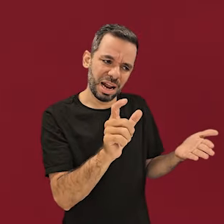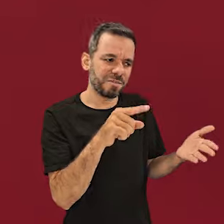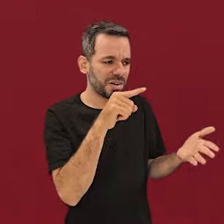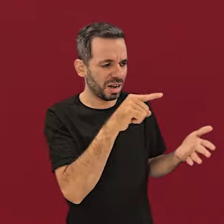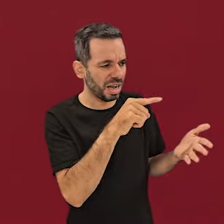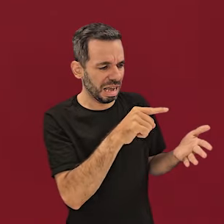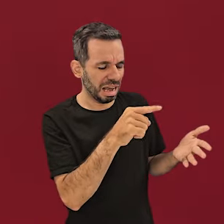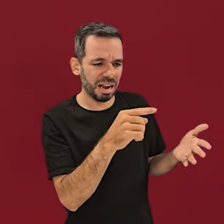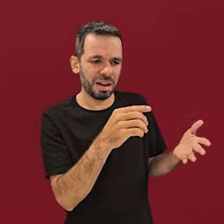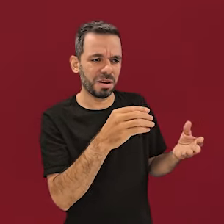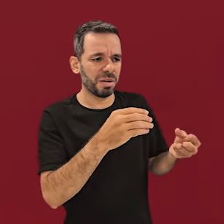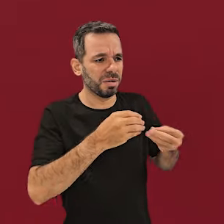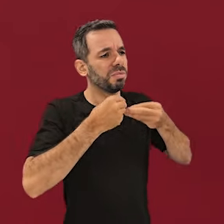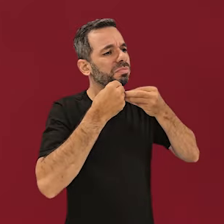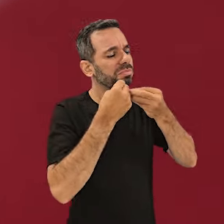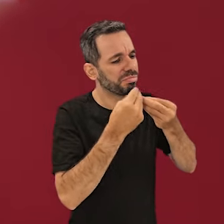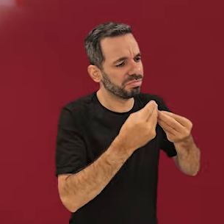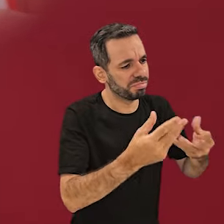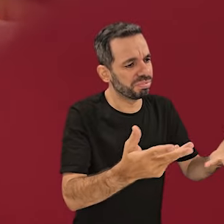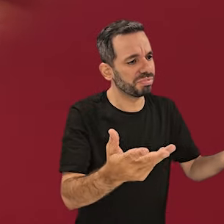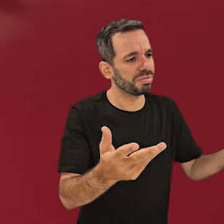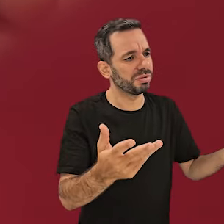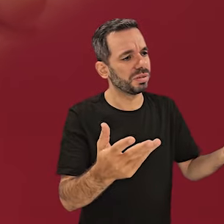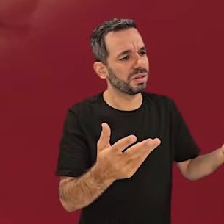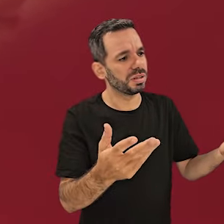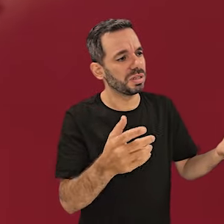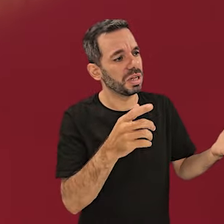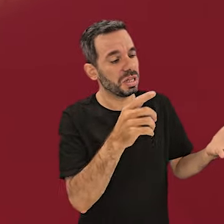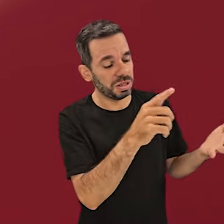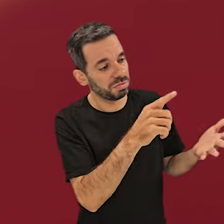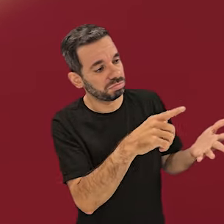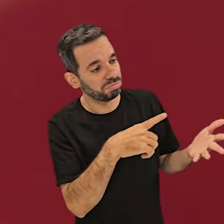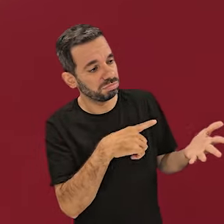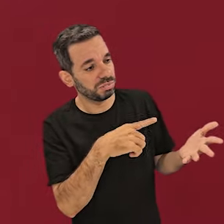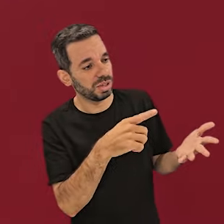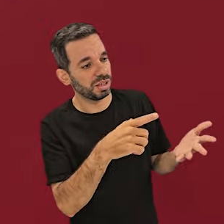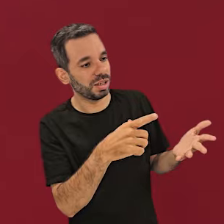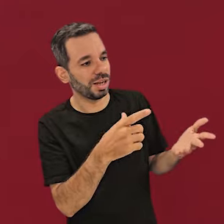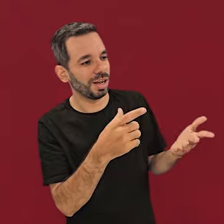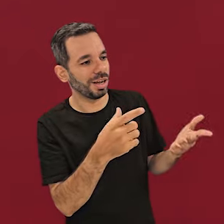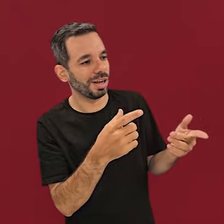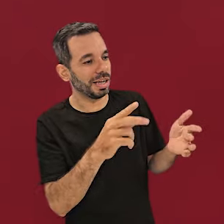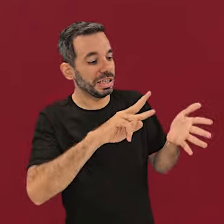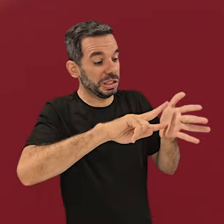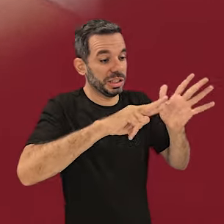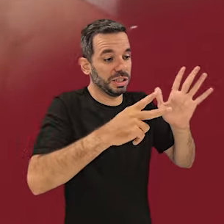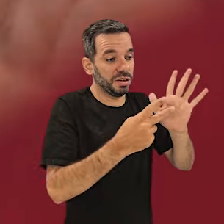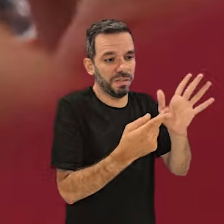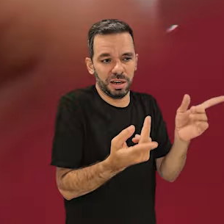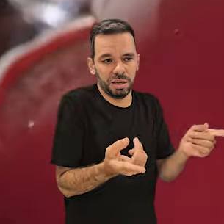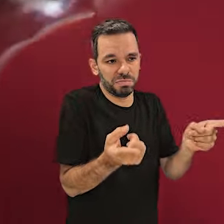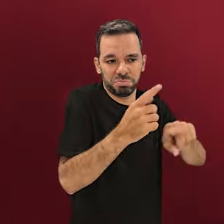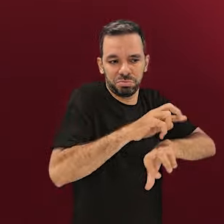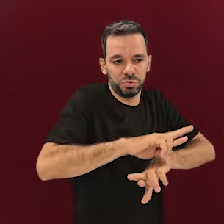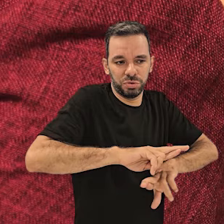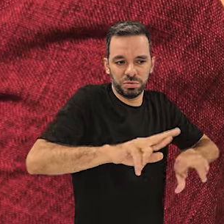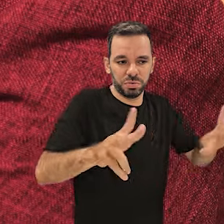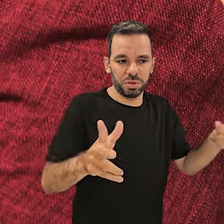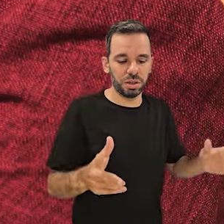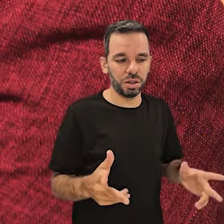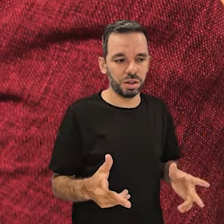mundo, palavras nuas, lapidadas, dissecadas, subvertidas.